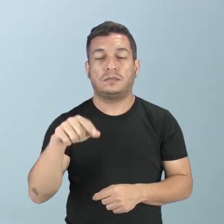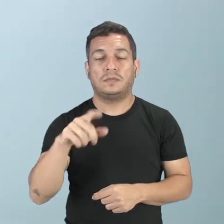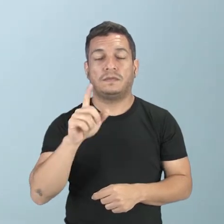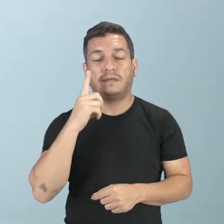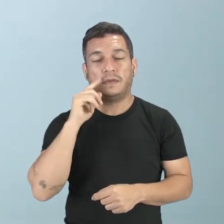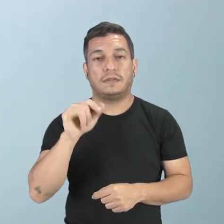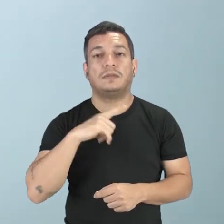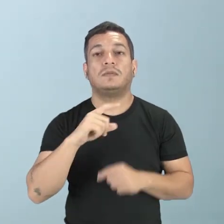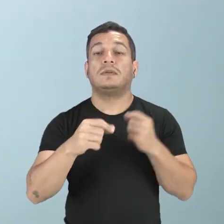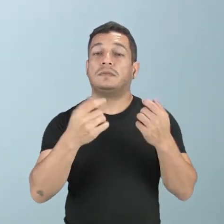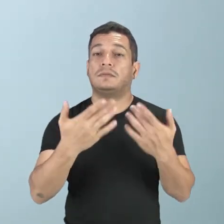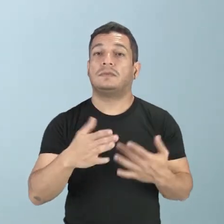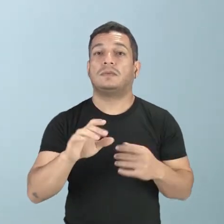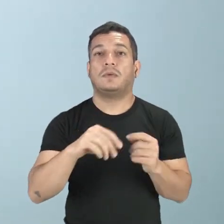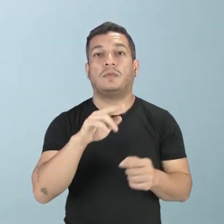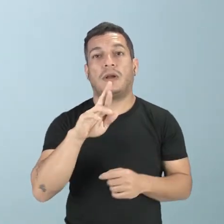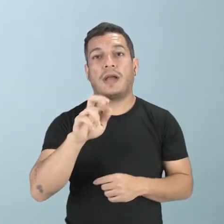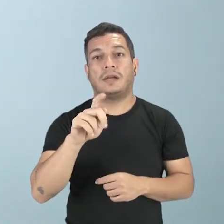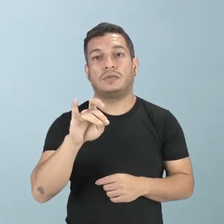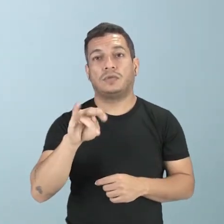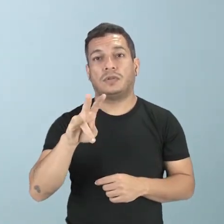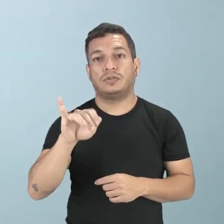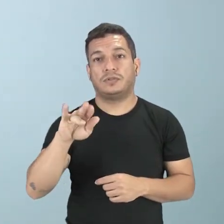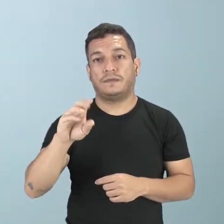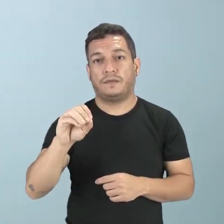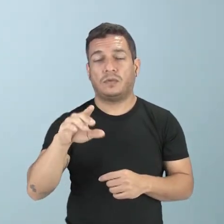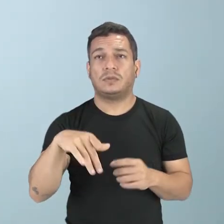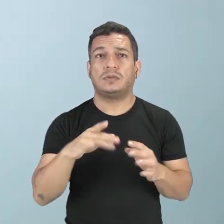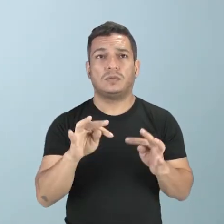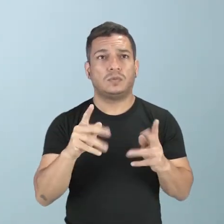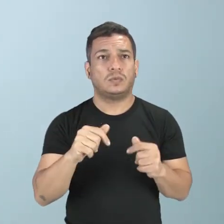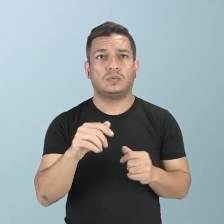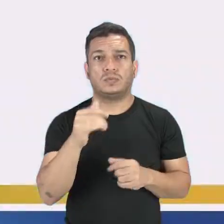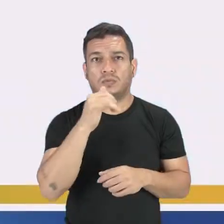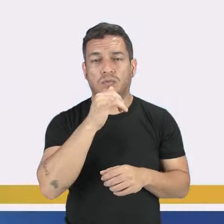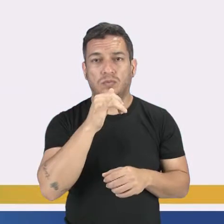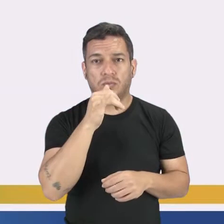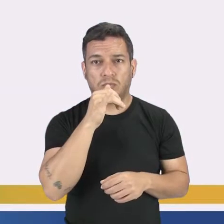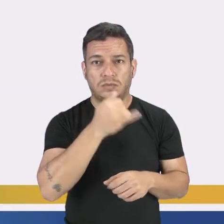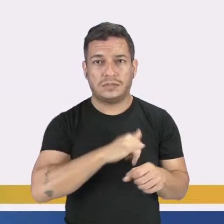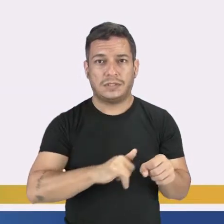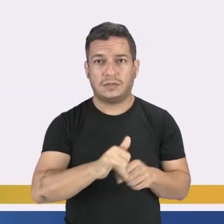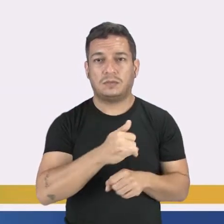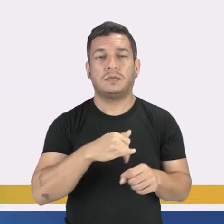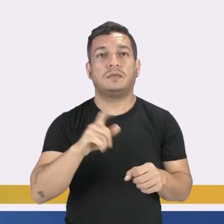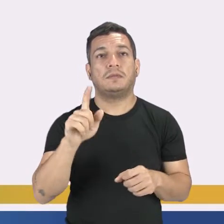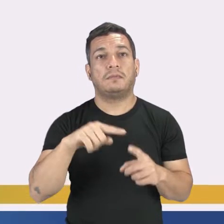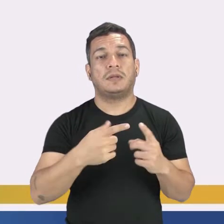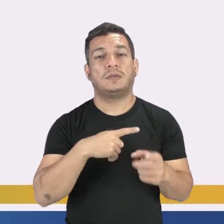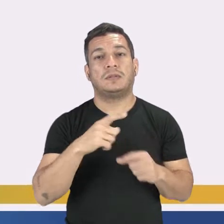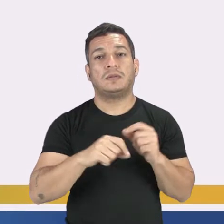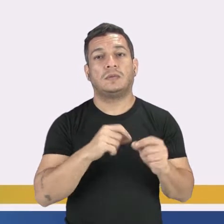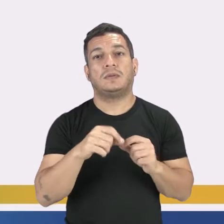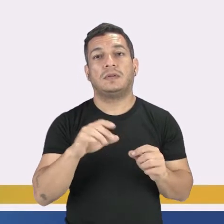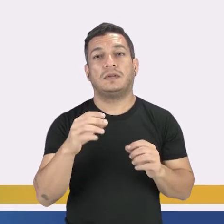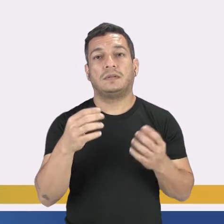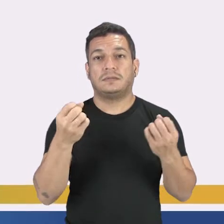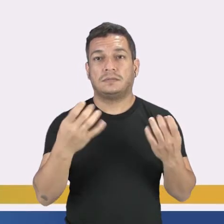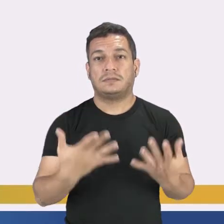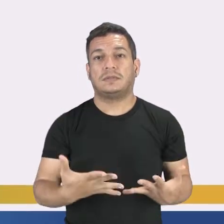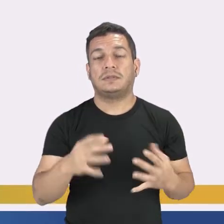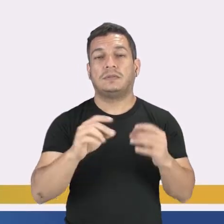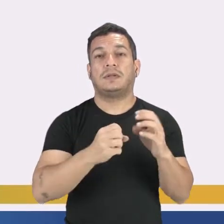elementos vão ser tratados como radioativos. Nem todos os átomos são radioativos, mas os que recebem essa definição